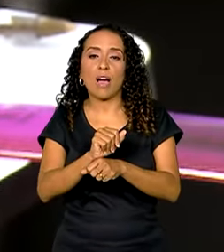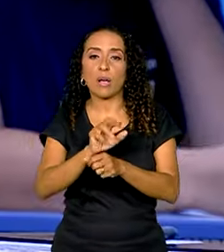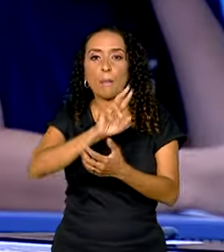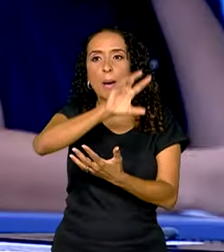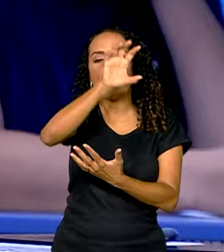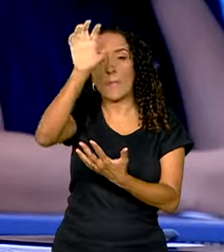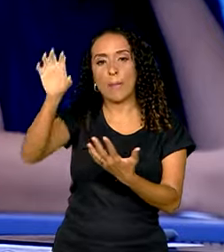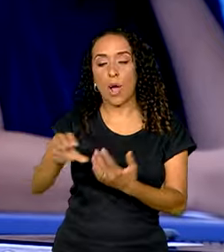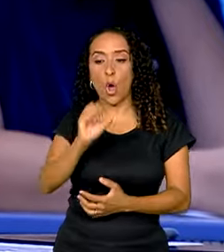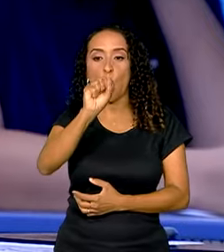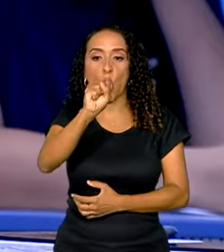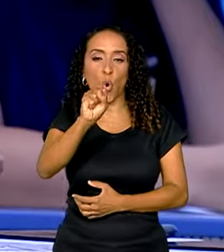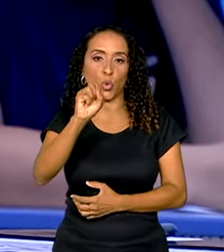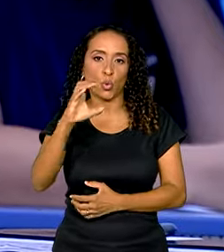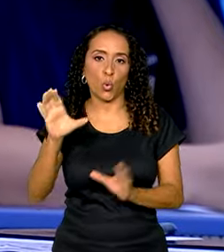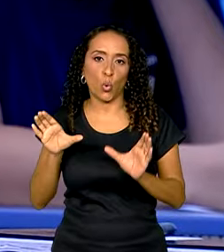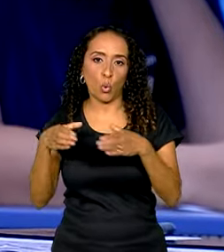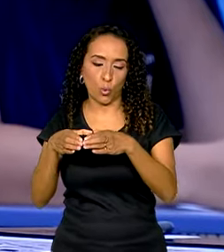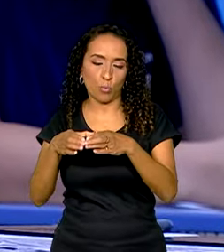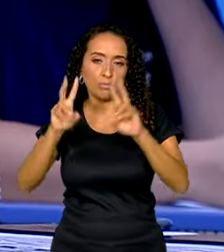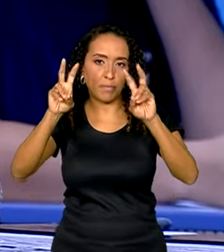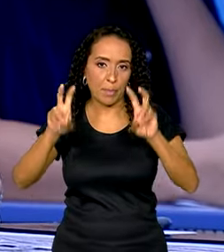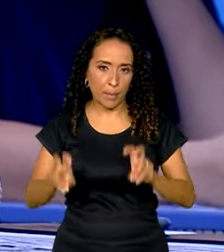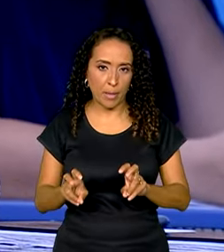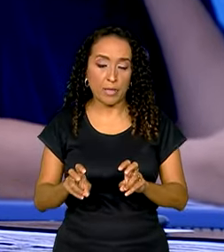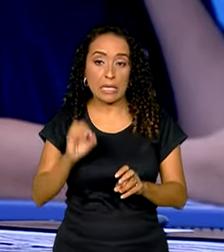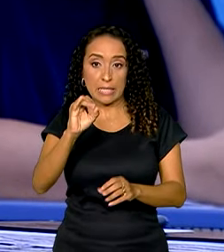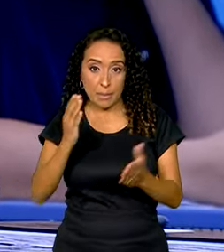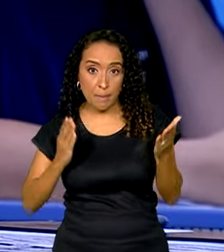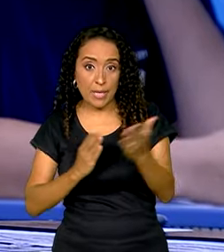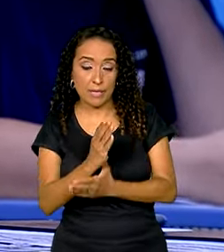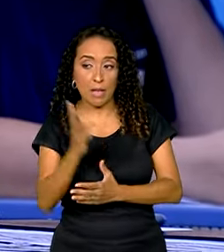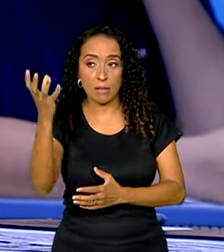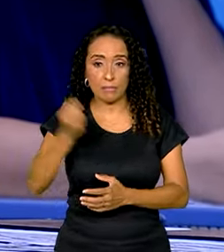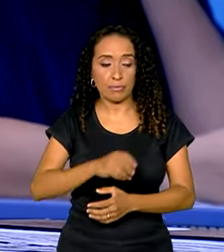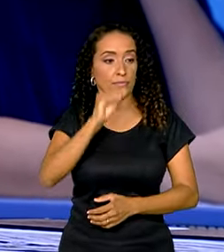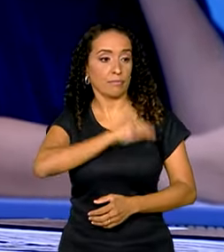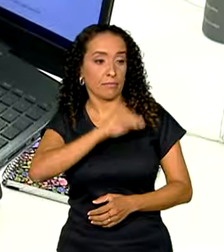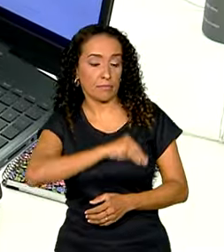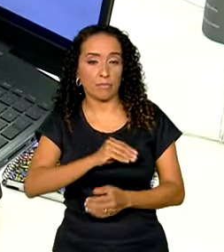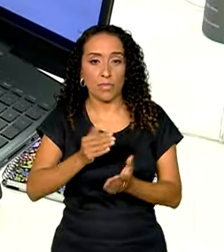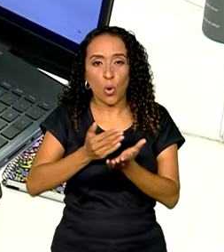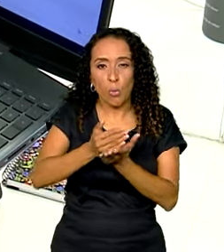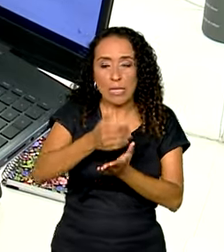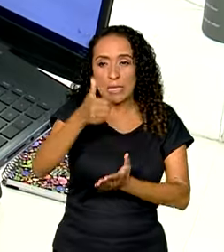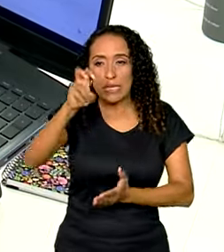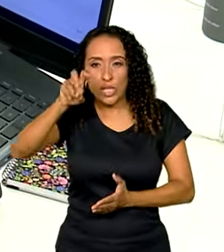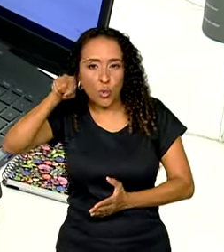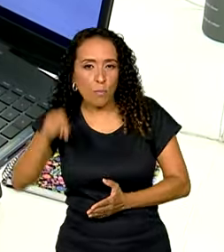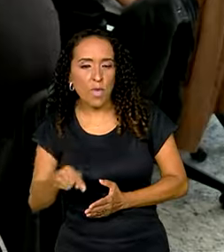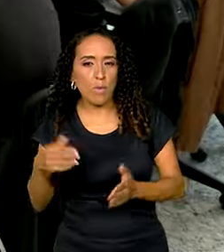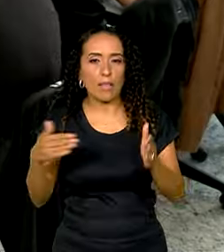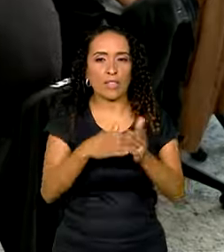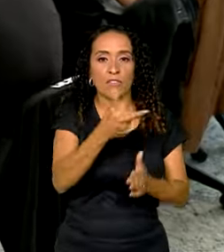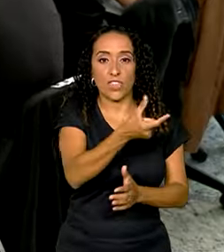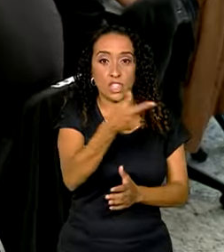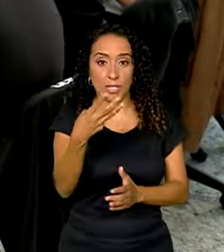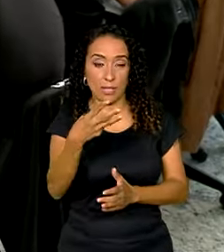oito blocos temáticos os aprovados receberão salários iniciais que variam entre 5.000 e